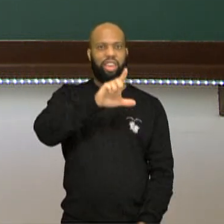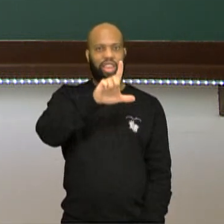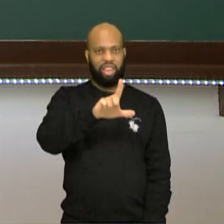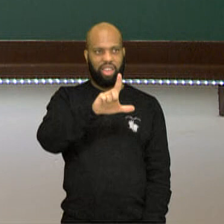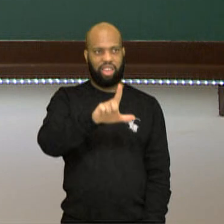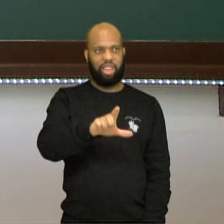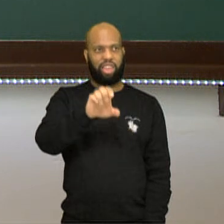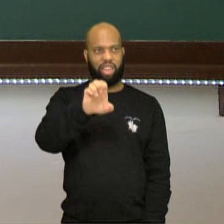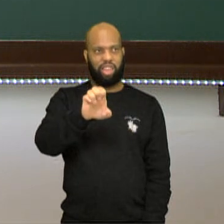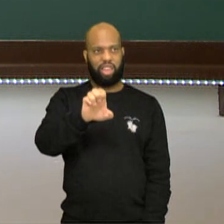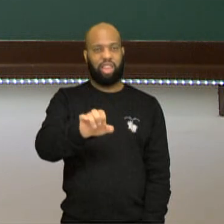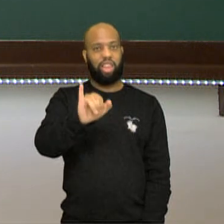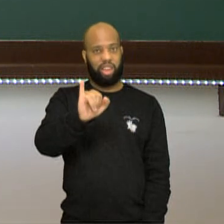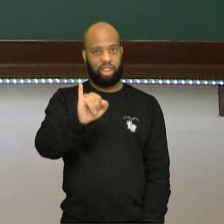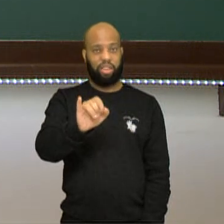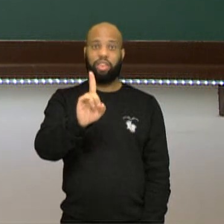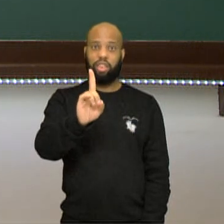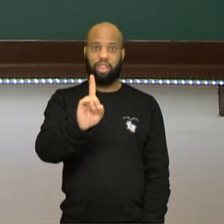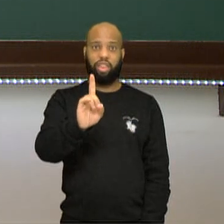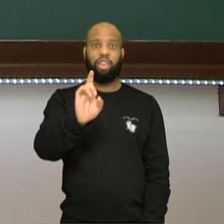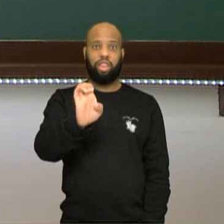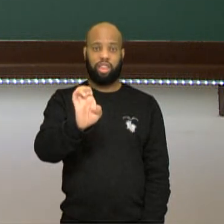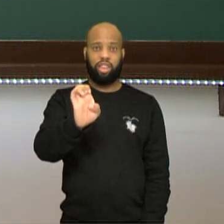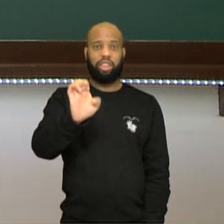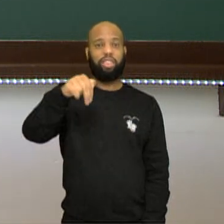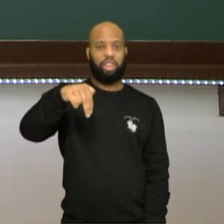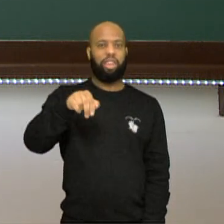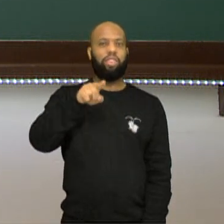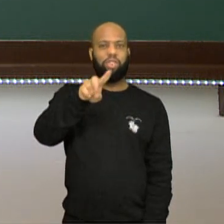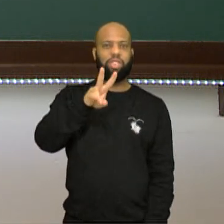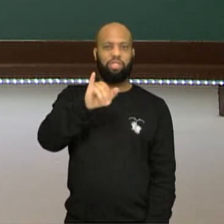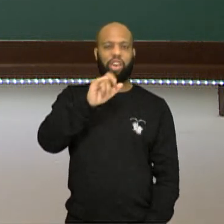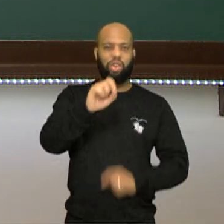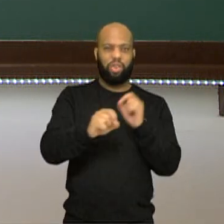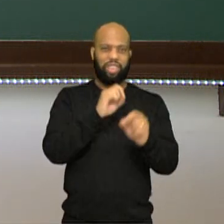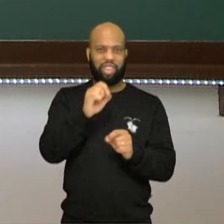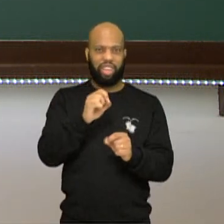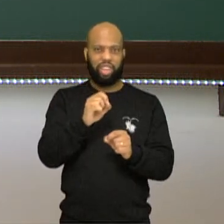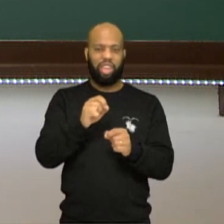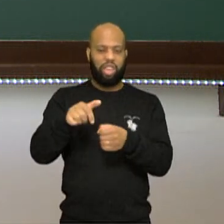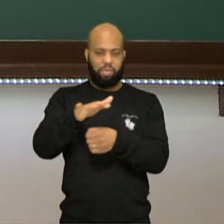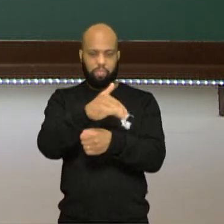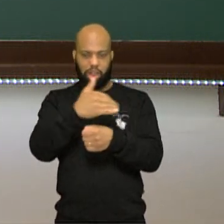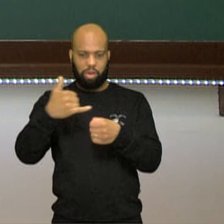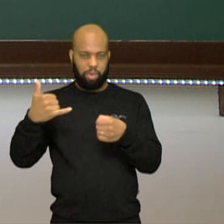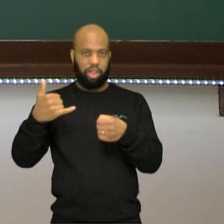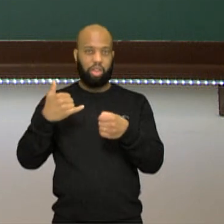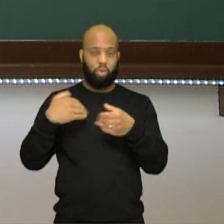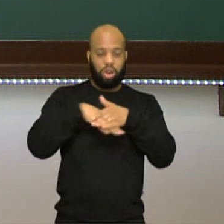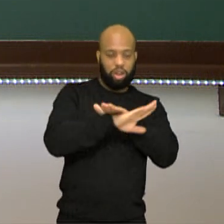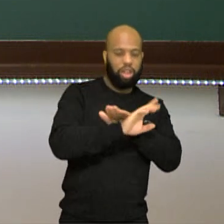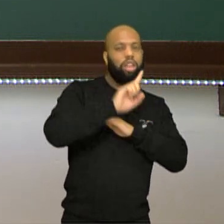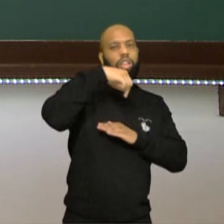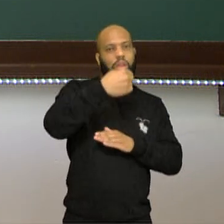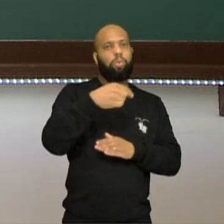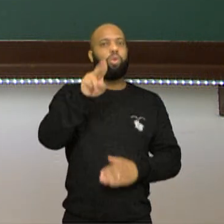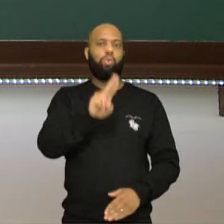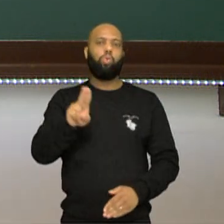para você carregar eletricamente um objeto e depois descarregar onde quiser. Então, como se fosse uma bateria portátil,